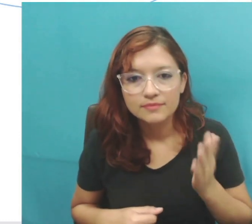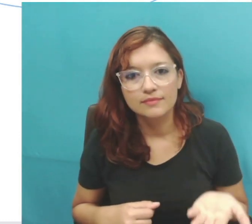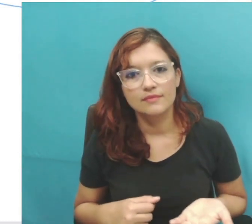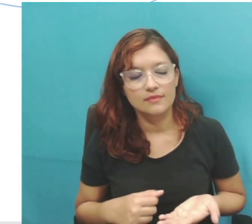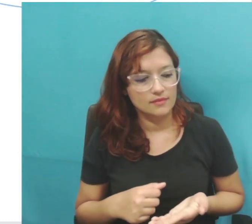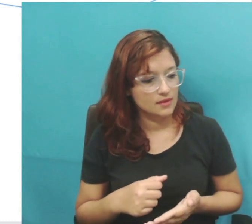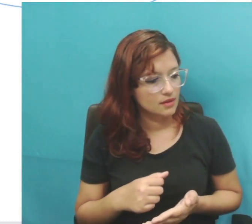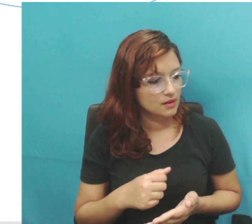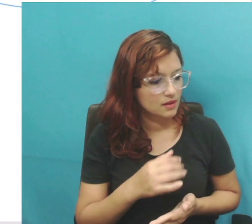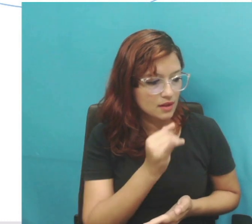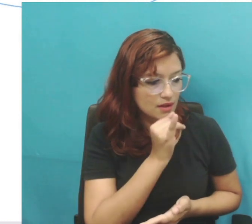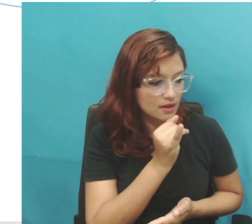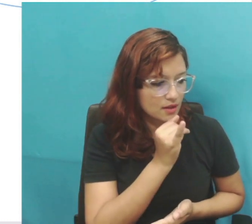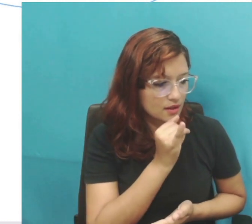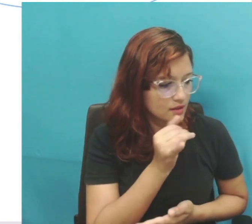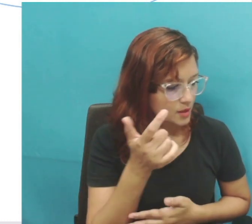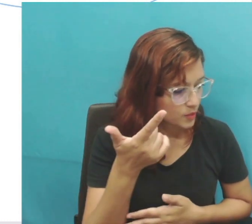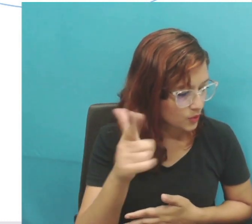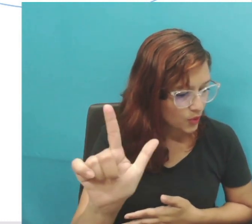pagar.